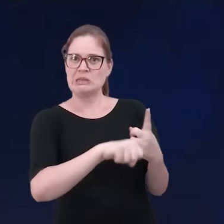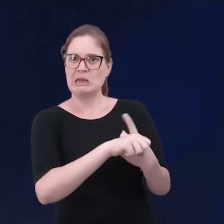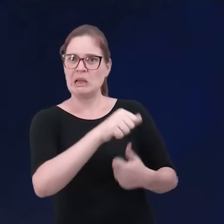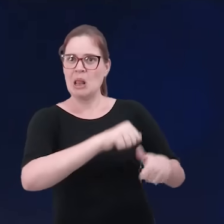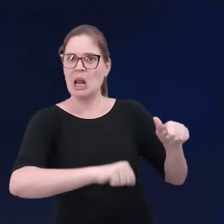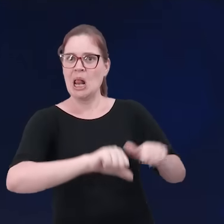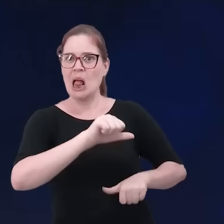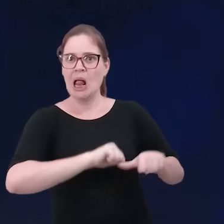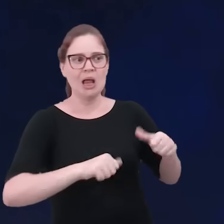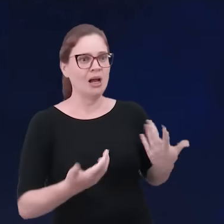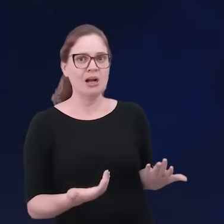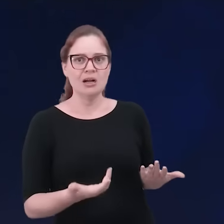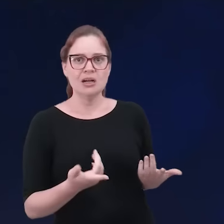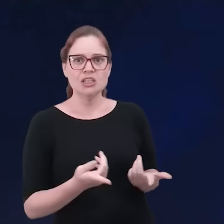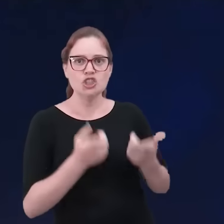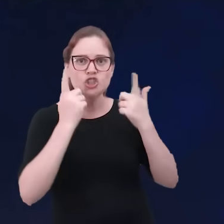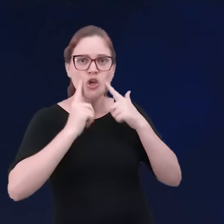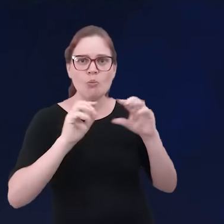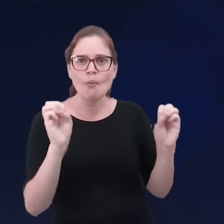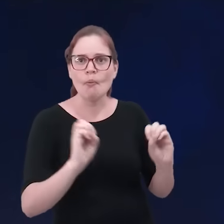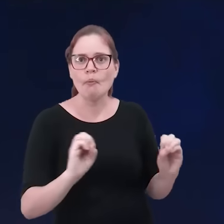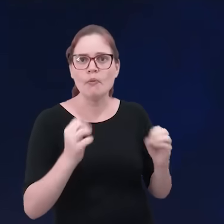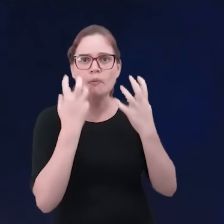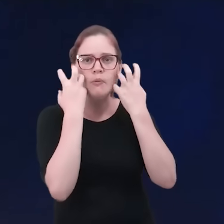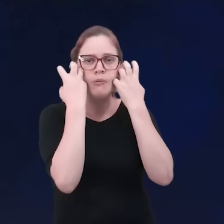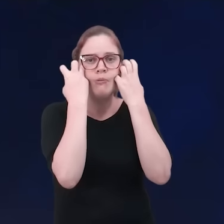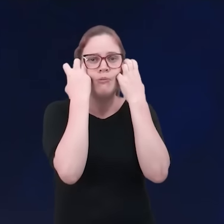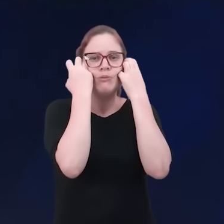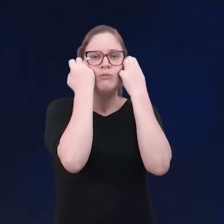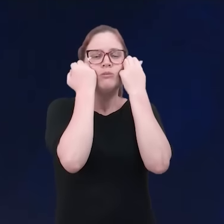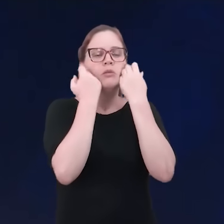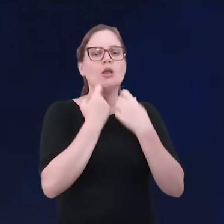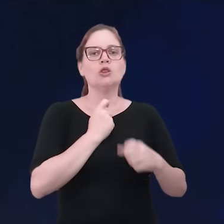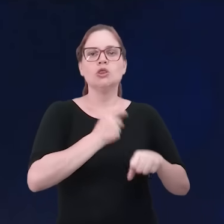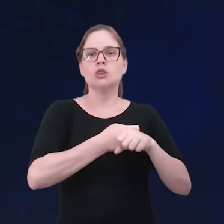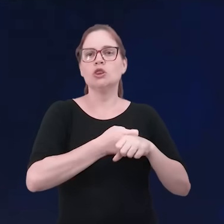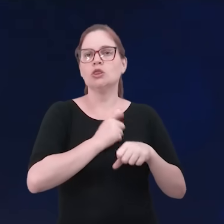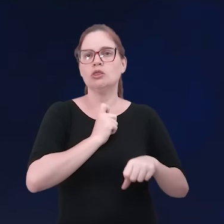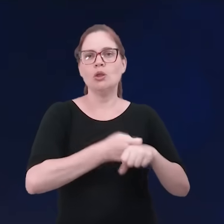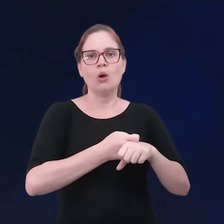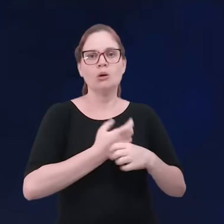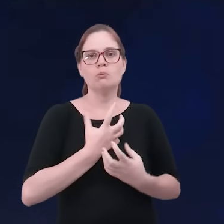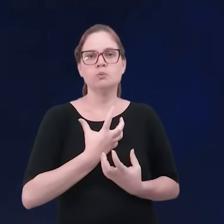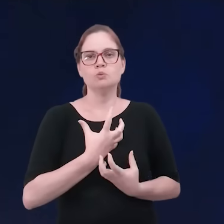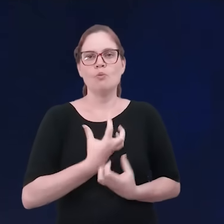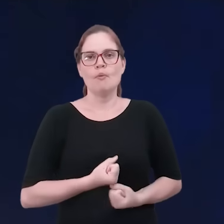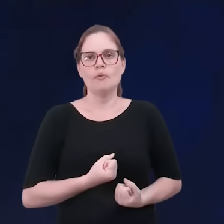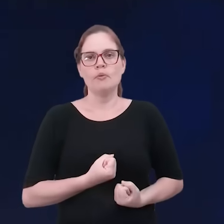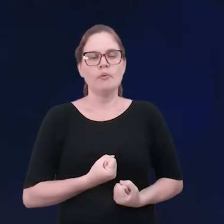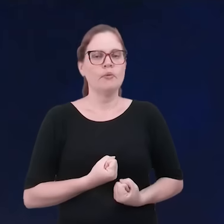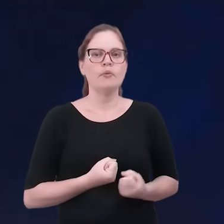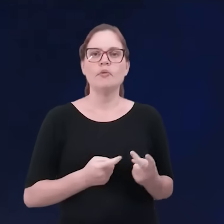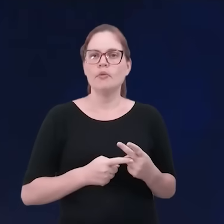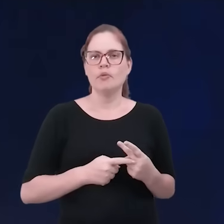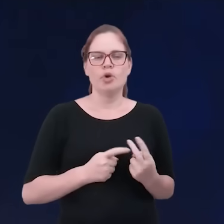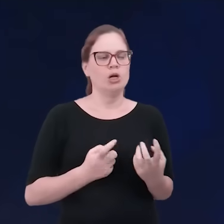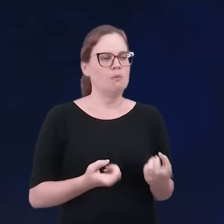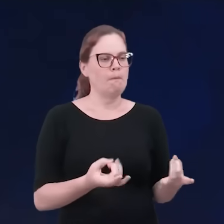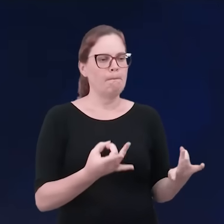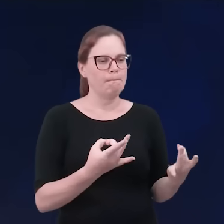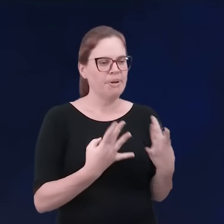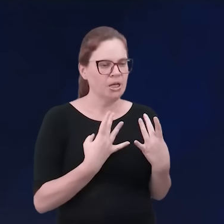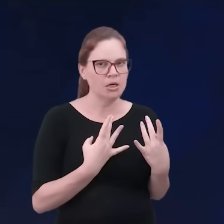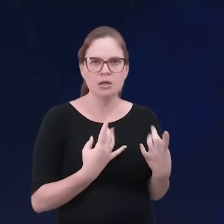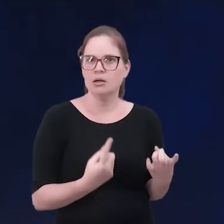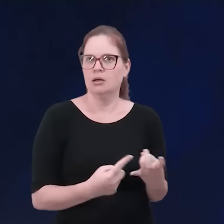lágrimas cessaram. Elas foram mergulhadas em mágoas, em desilusões, em